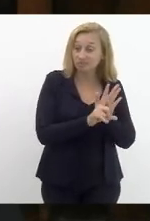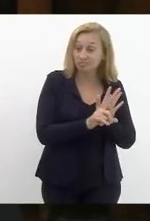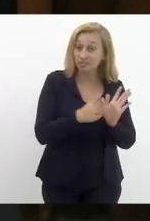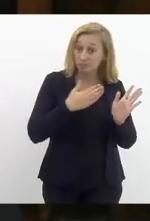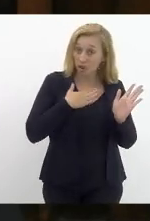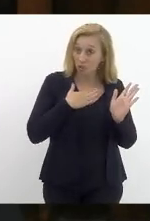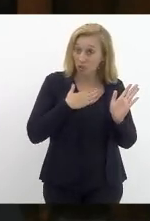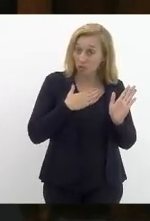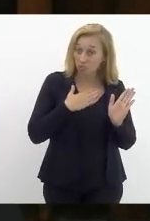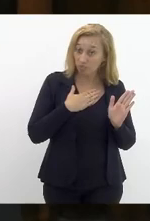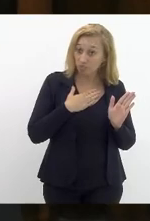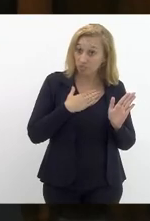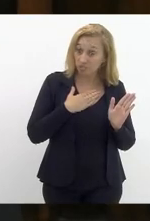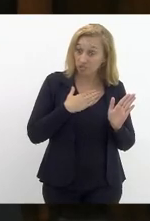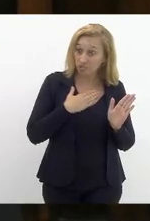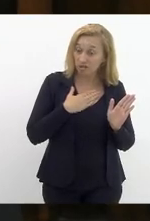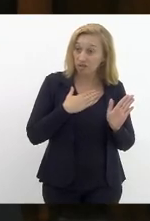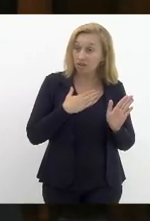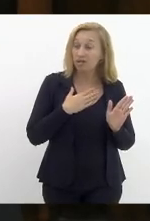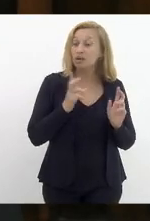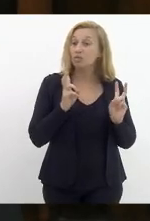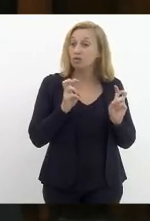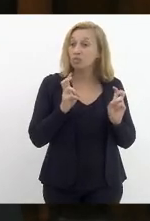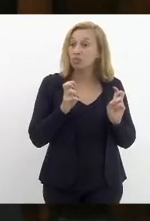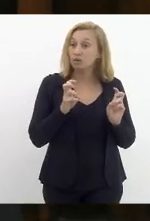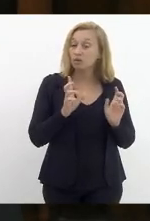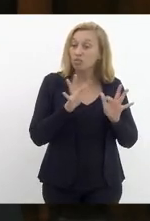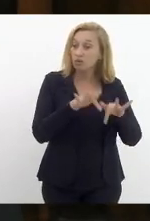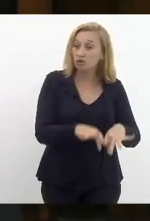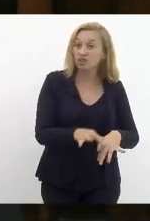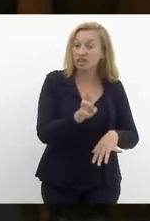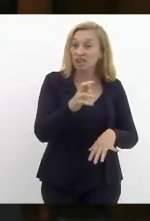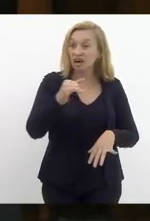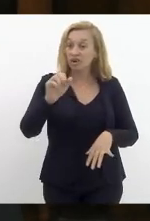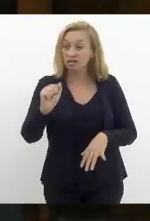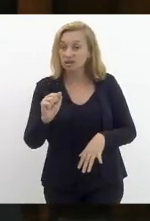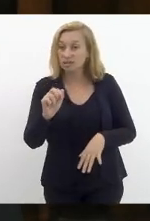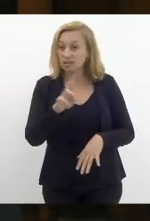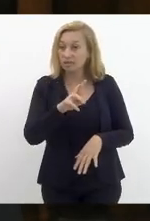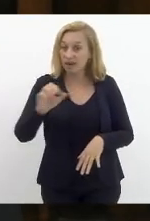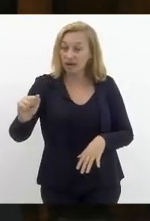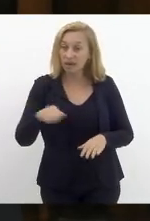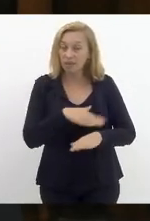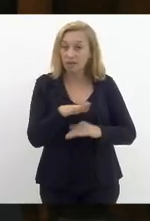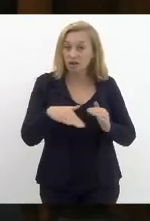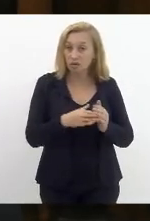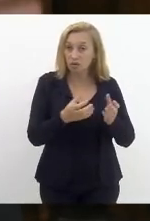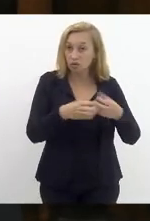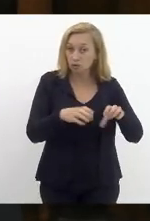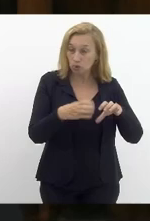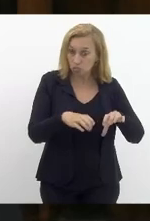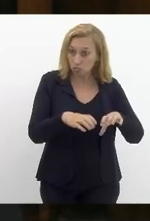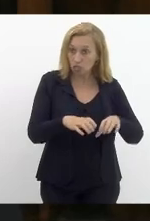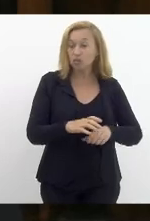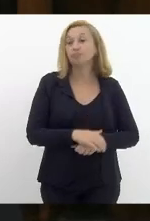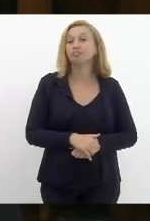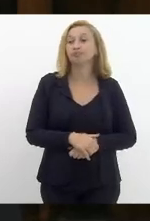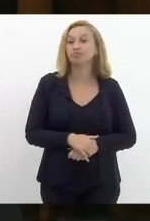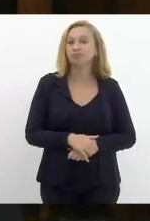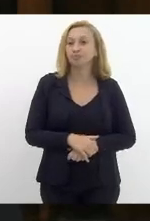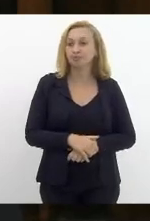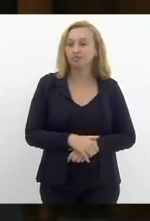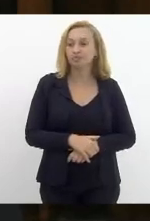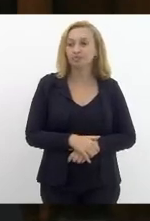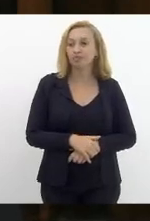minha autoria que versa sobre o fim da cláusula de barreira para todos os concursos lato sensu, o que